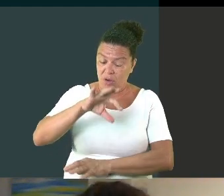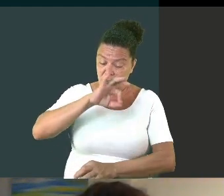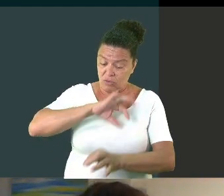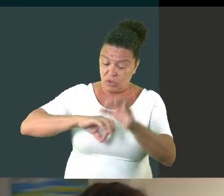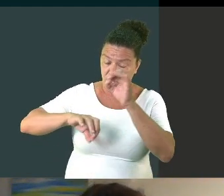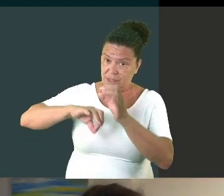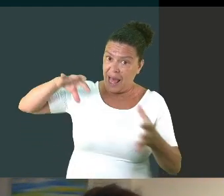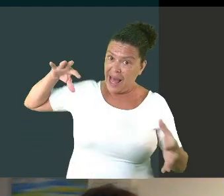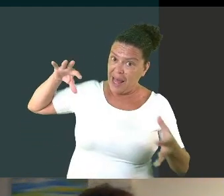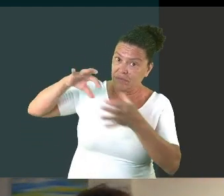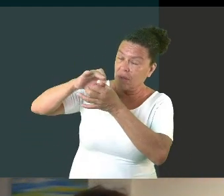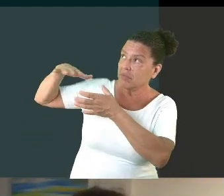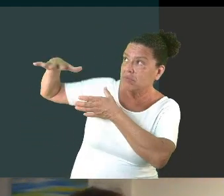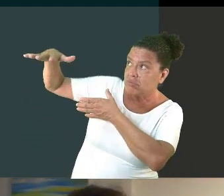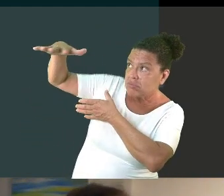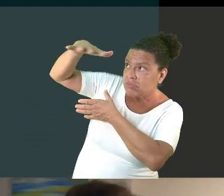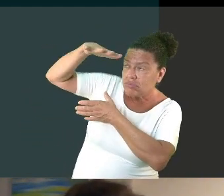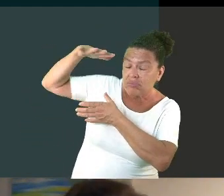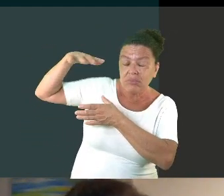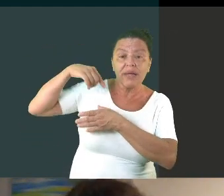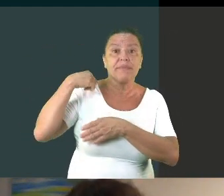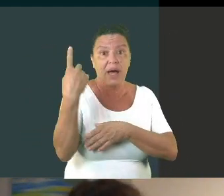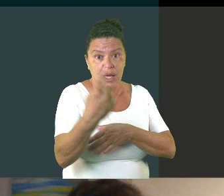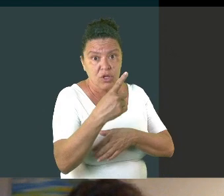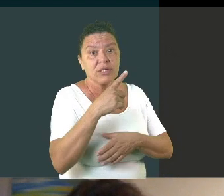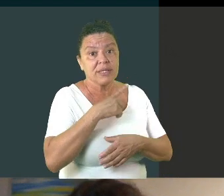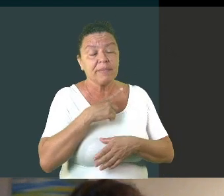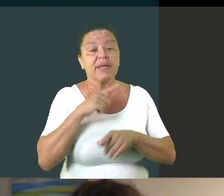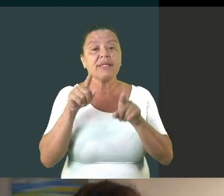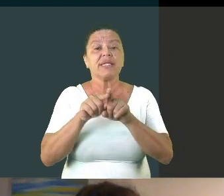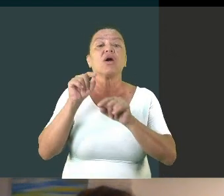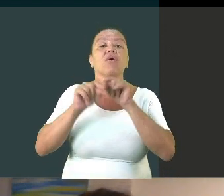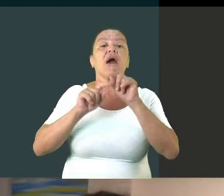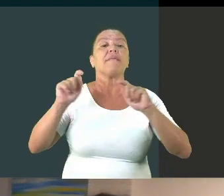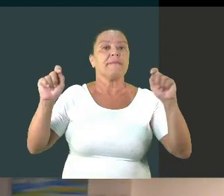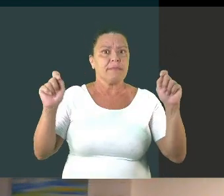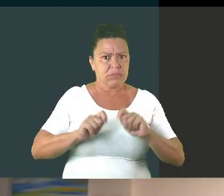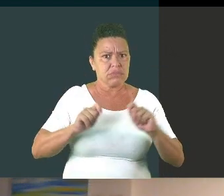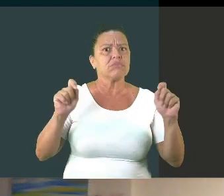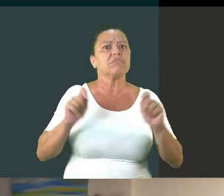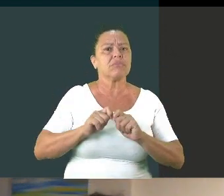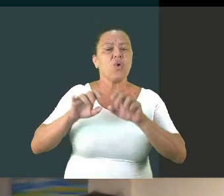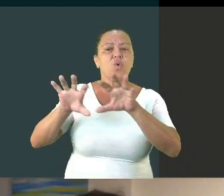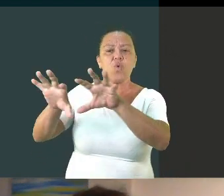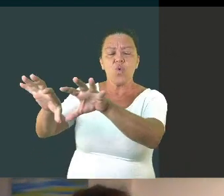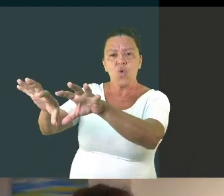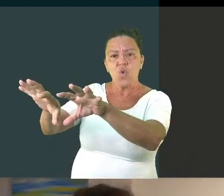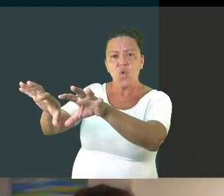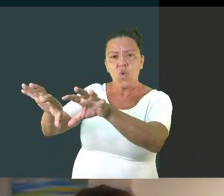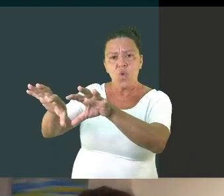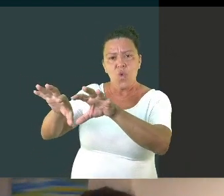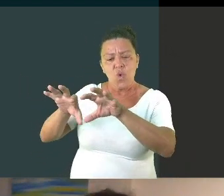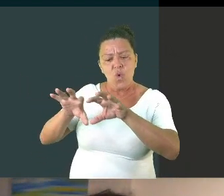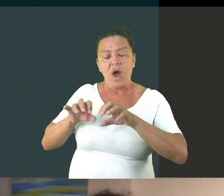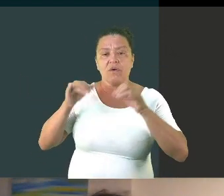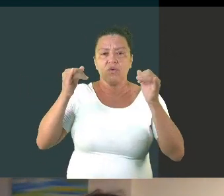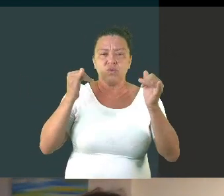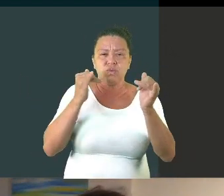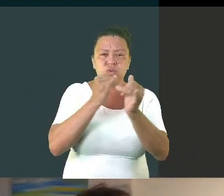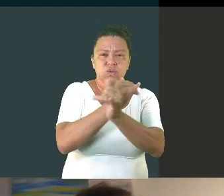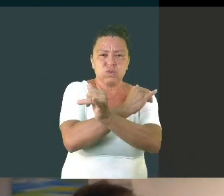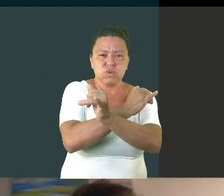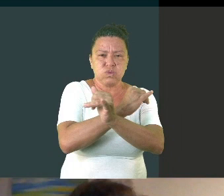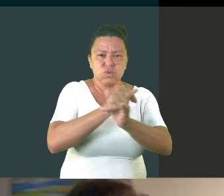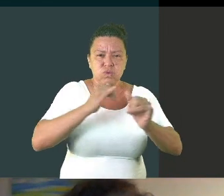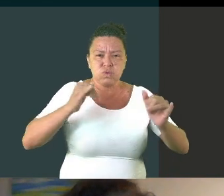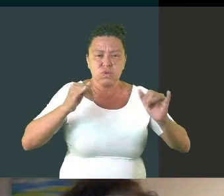universal, mas nós também temos a possibilidade de absorver esse fluido vital a partir